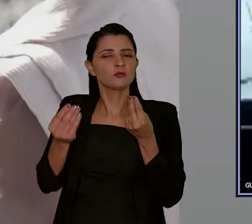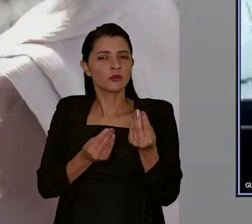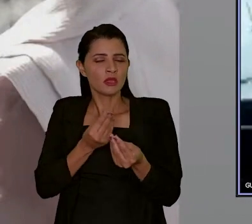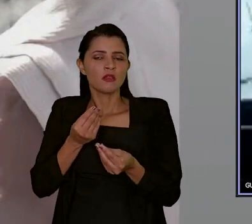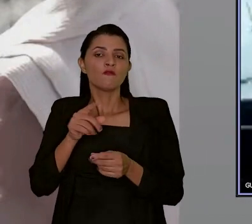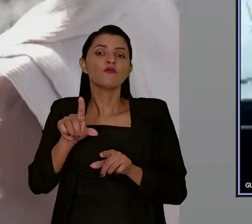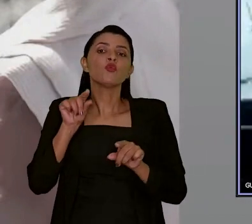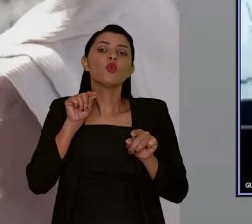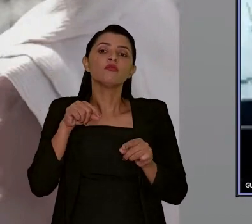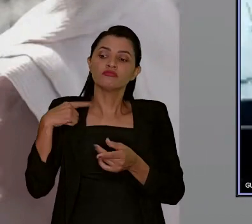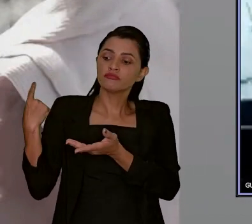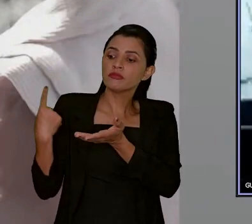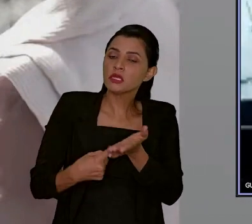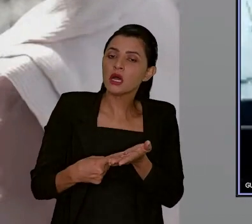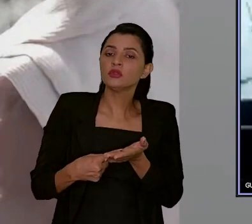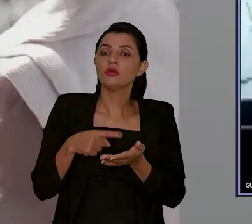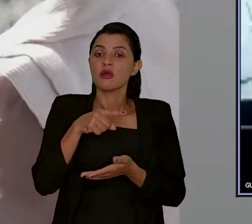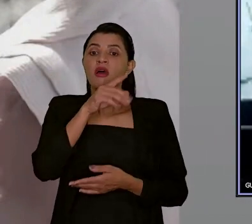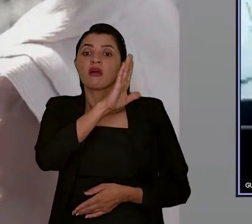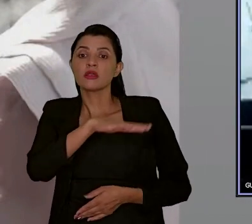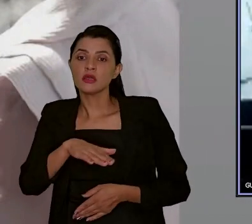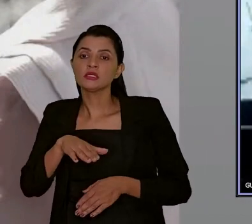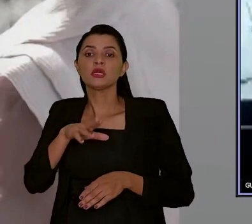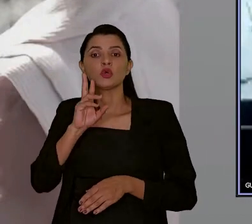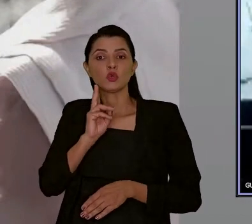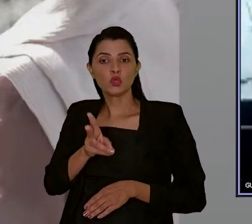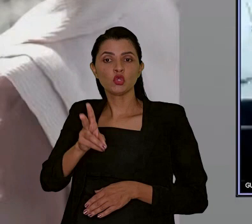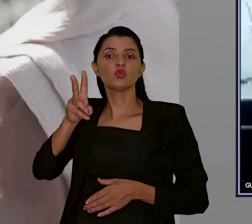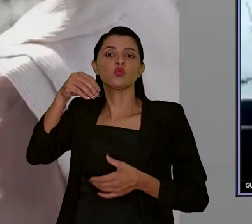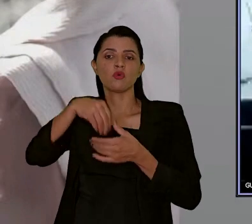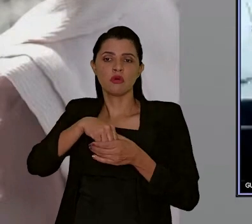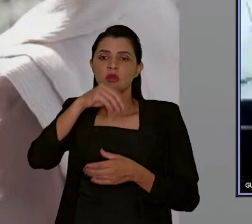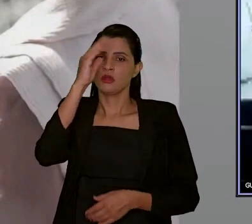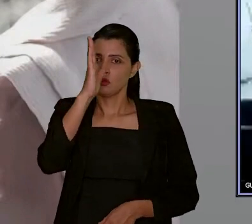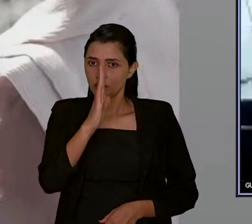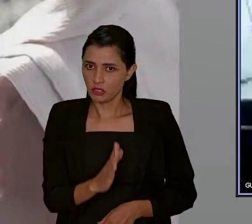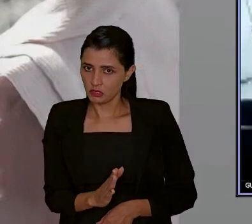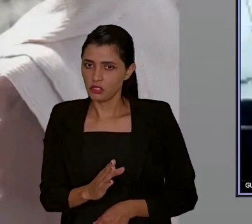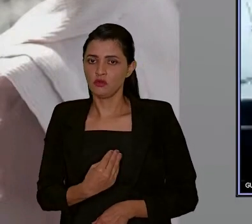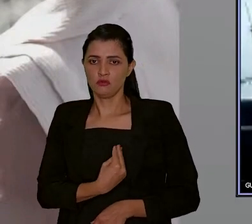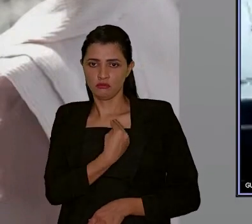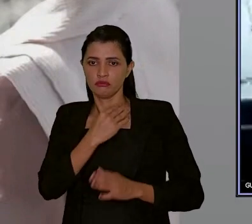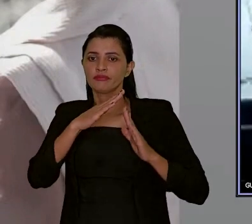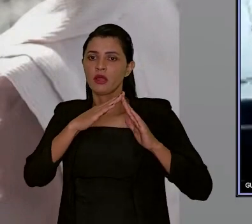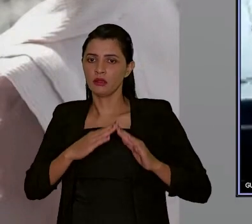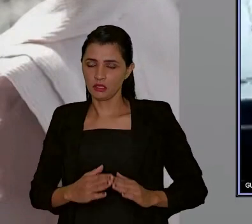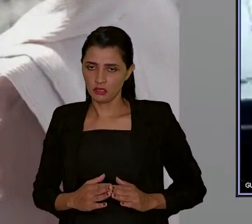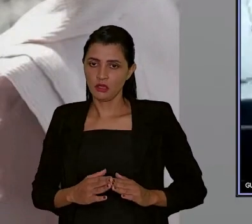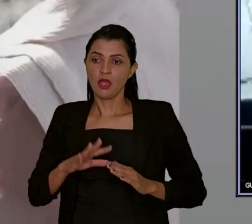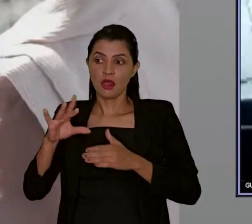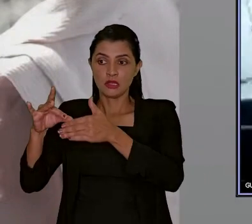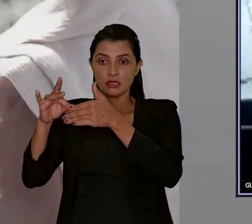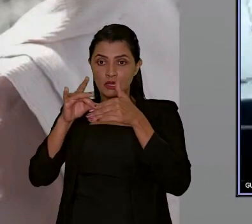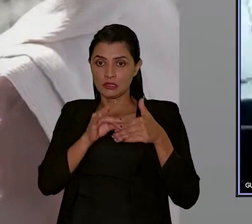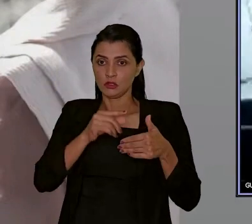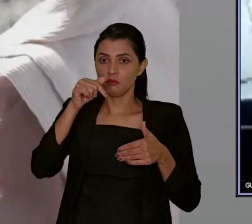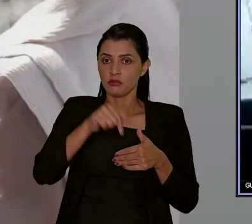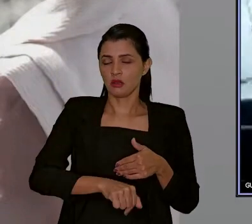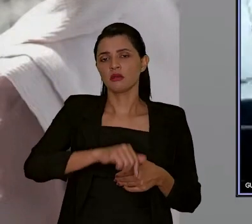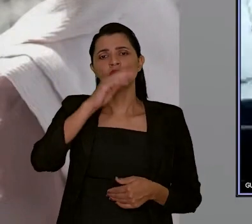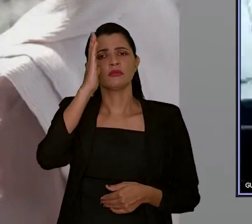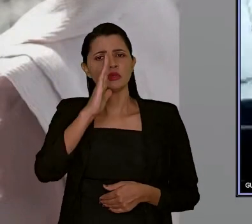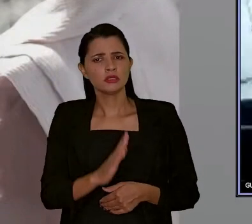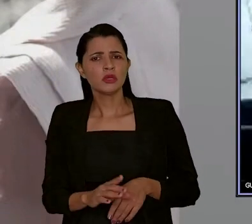acordado que a criança continuaria morando no Brasil, continuaria residindo no Brasil, ela tinha sido trazida para o território brasileiro, mas que o